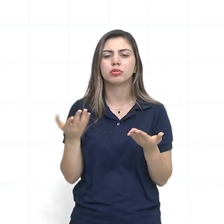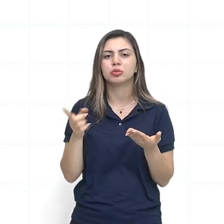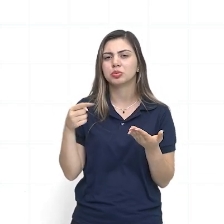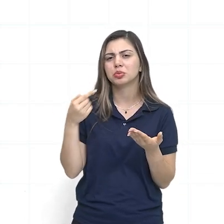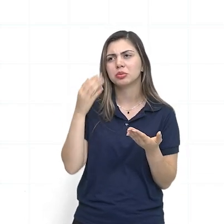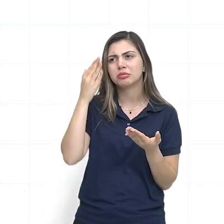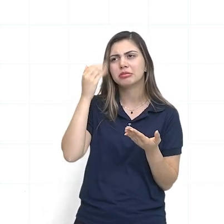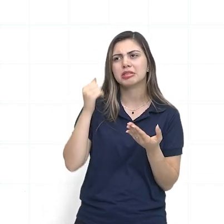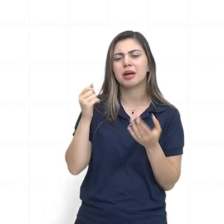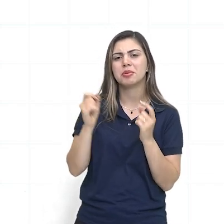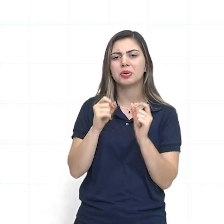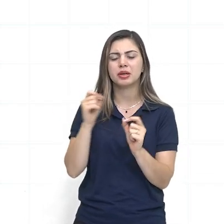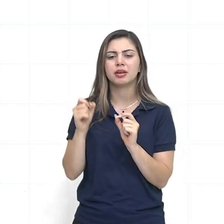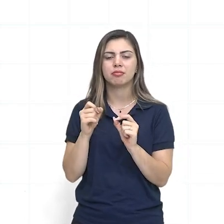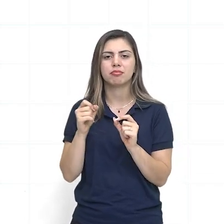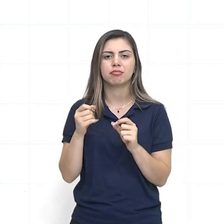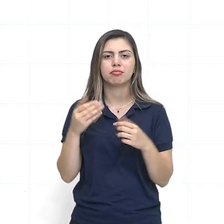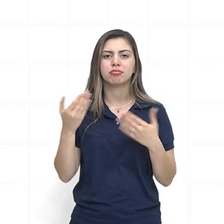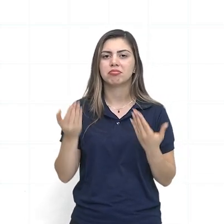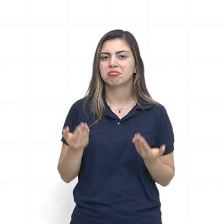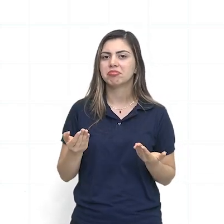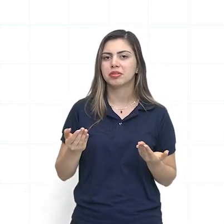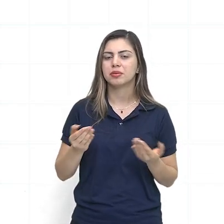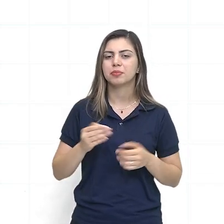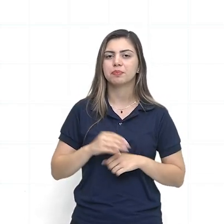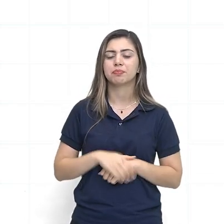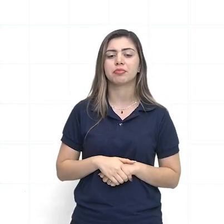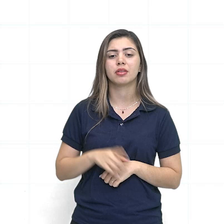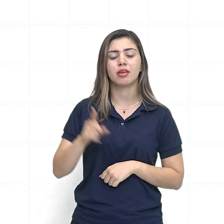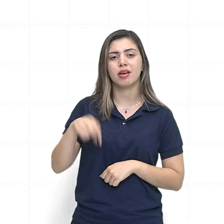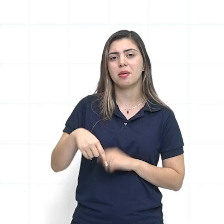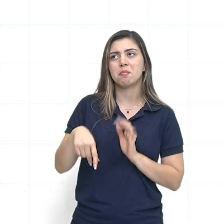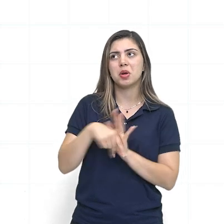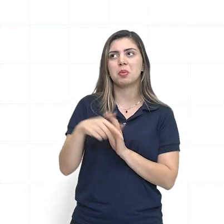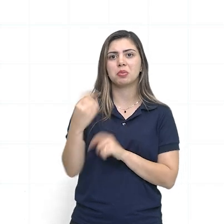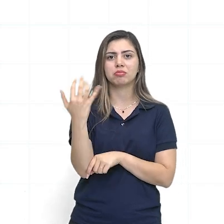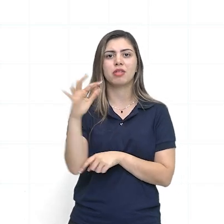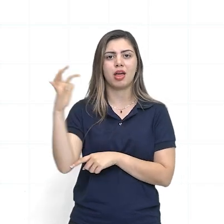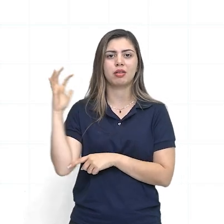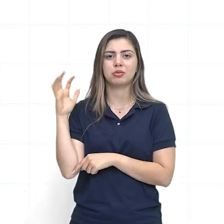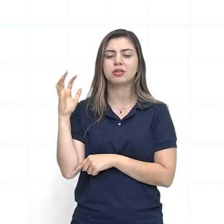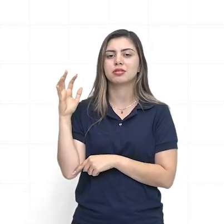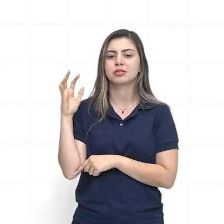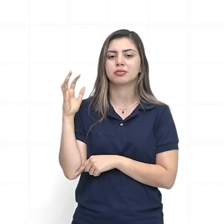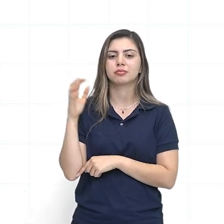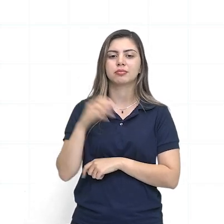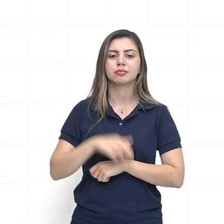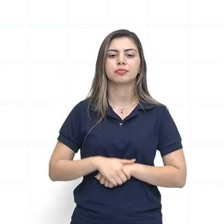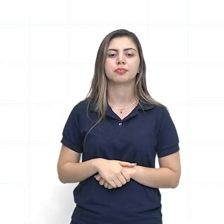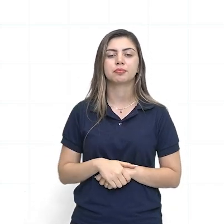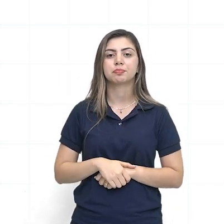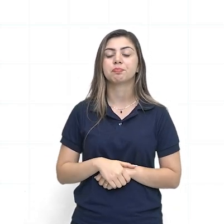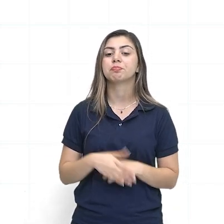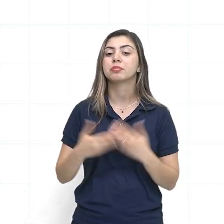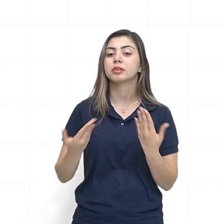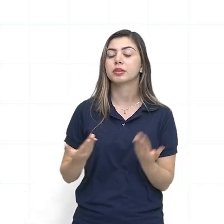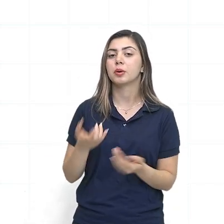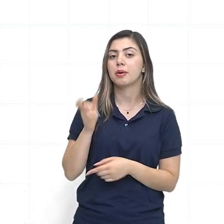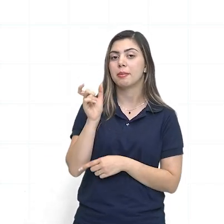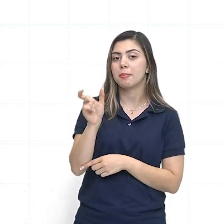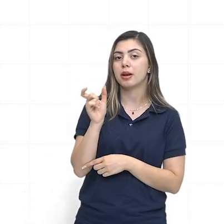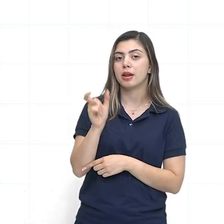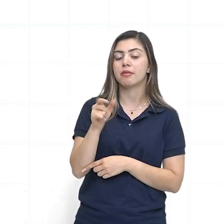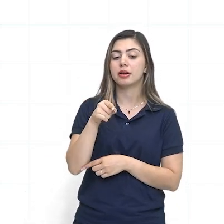é um ser da natureza, né? E aí, essa palavra,